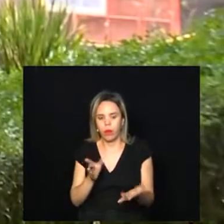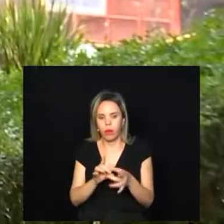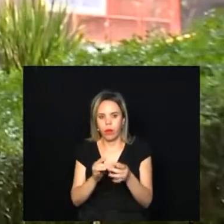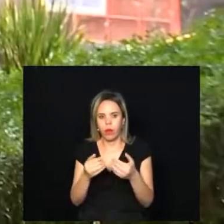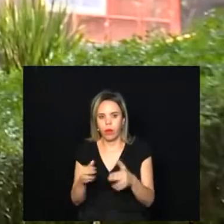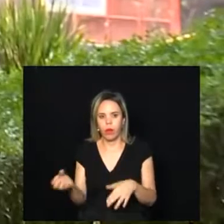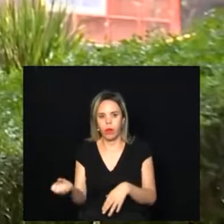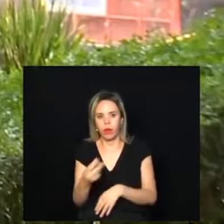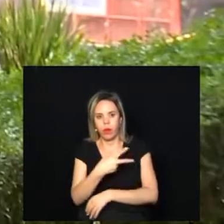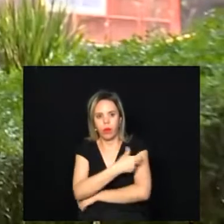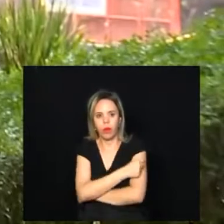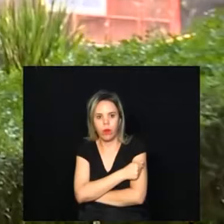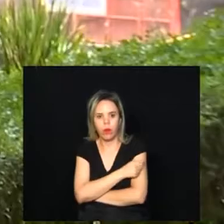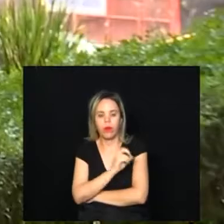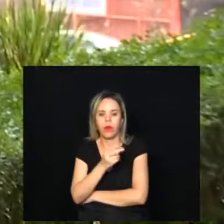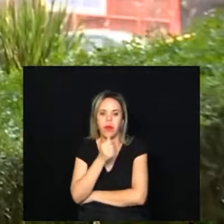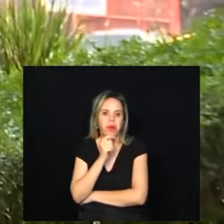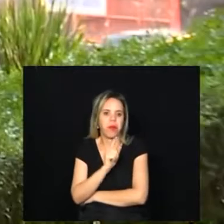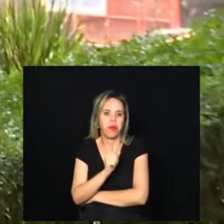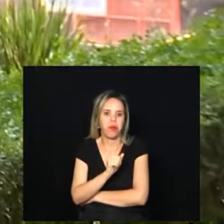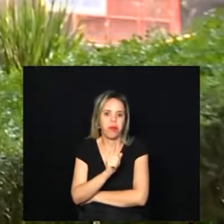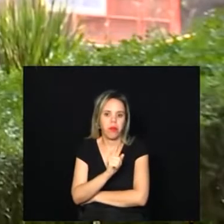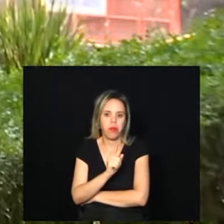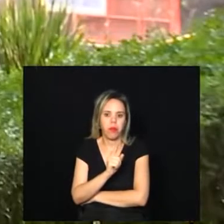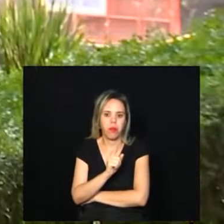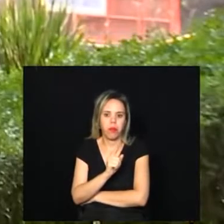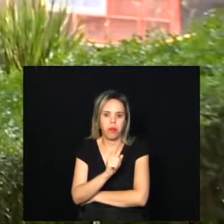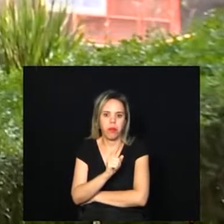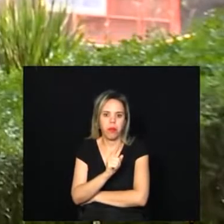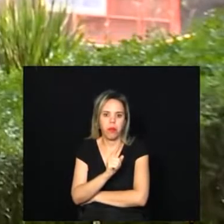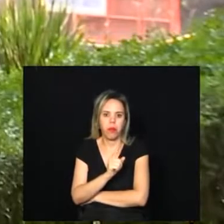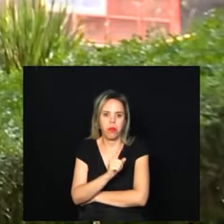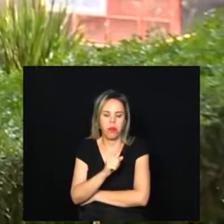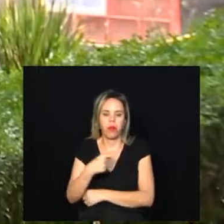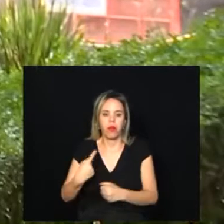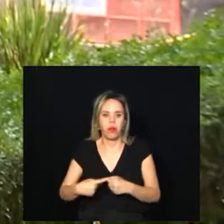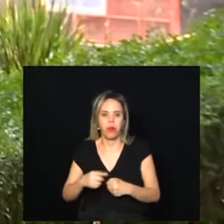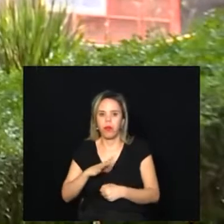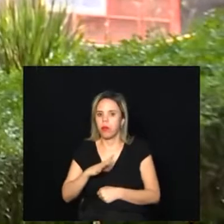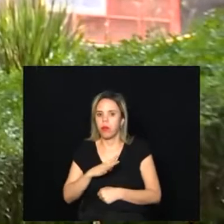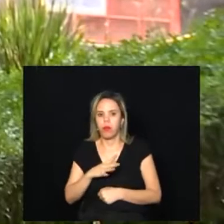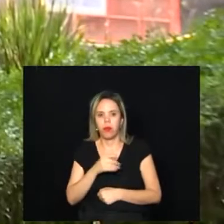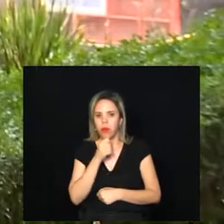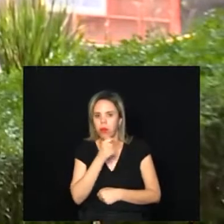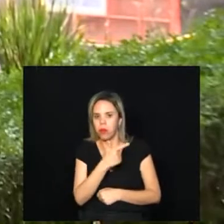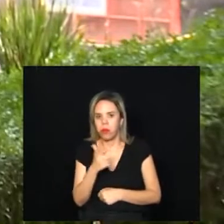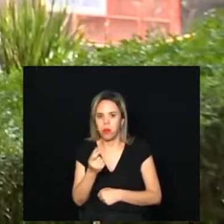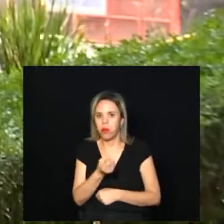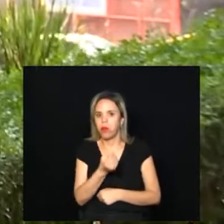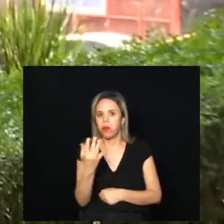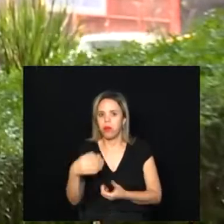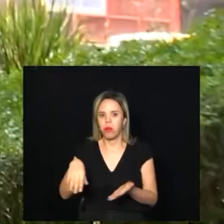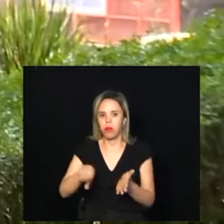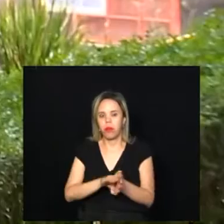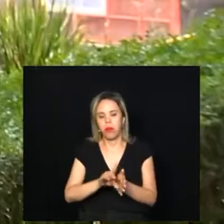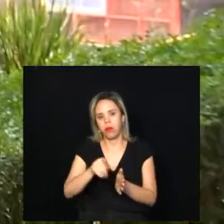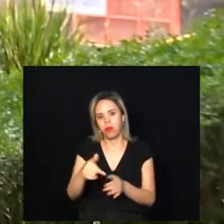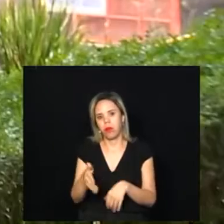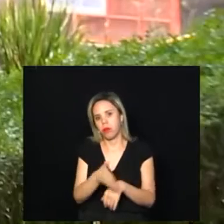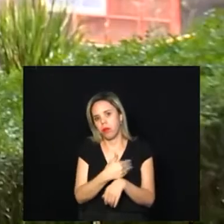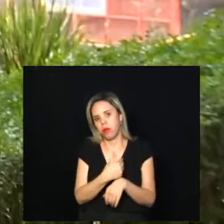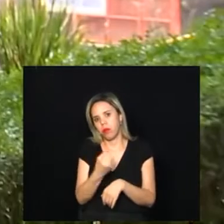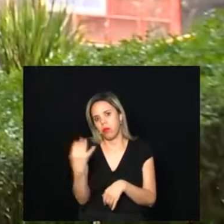disposição novas doses ou ainda não, Ana? Ainda não. O município não tem essa previsão